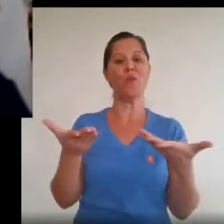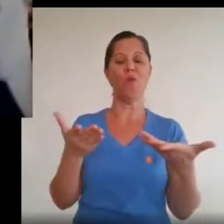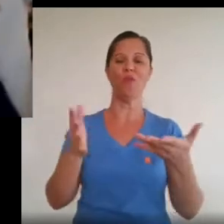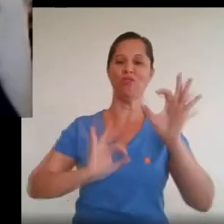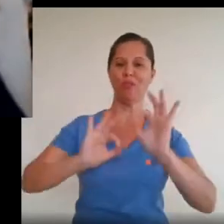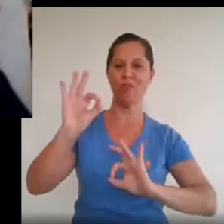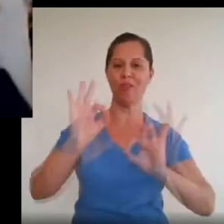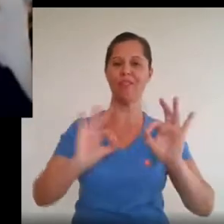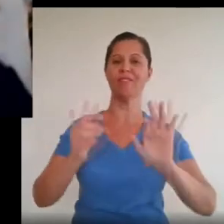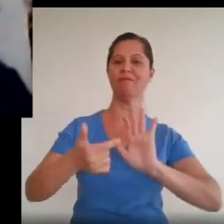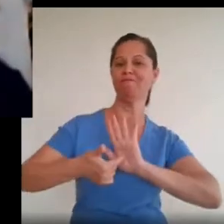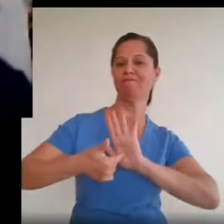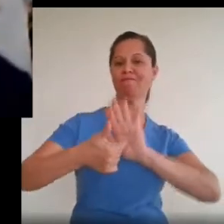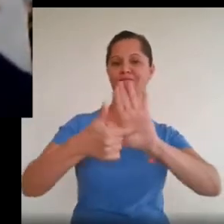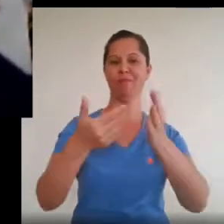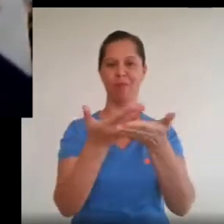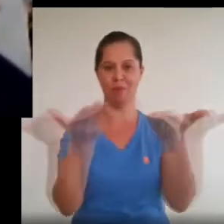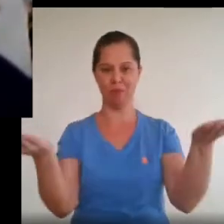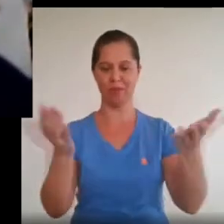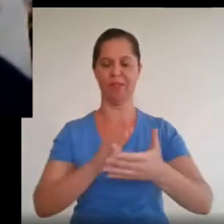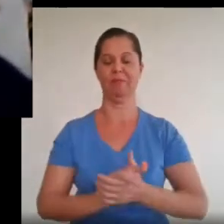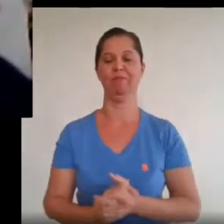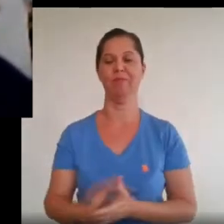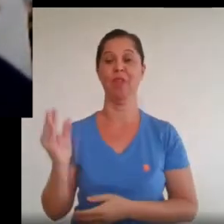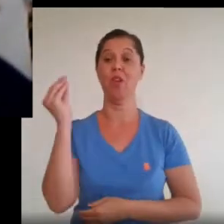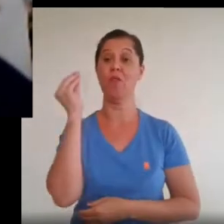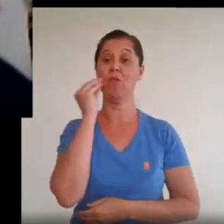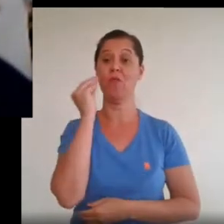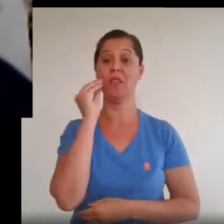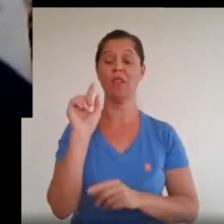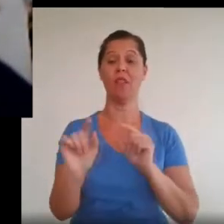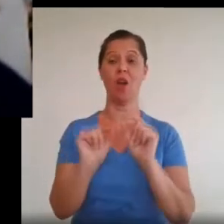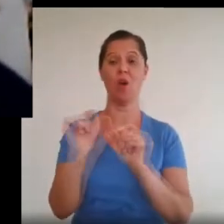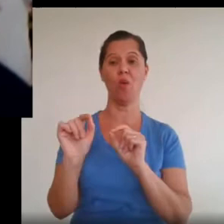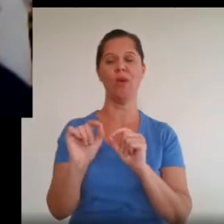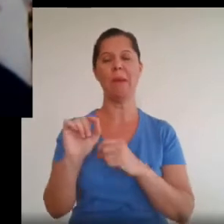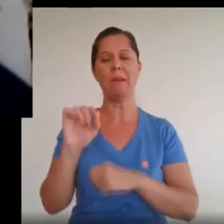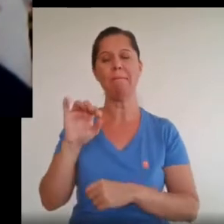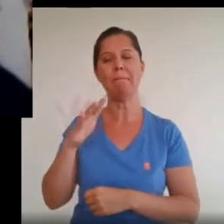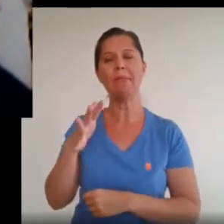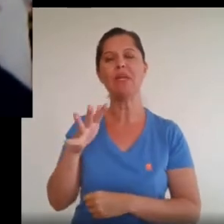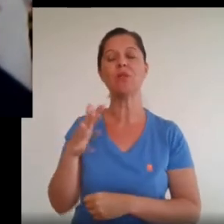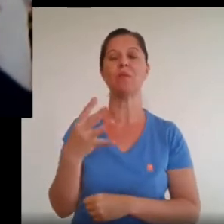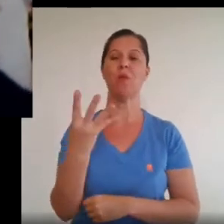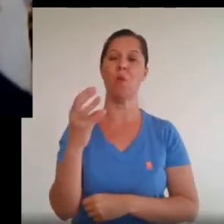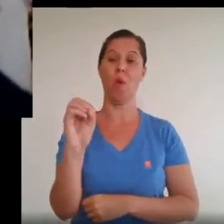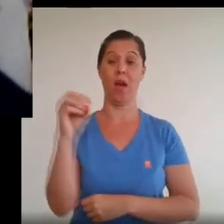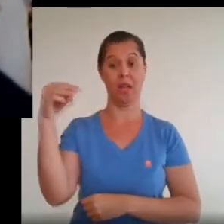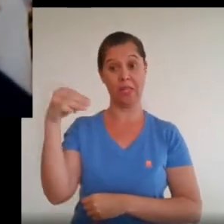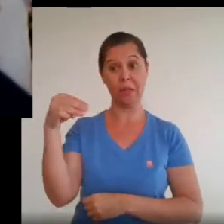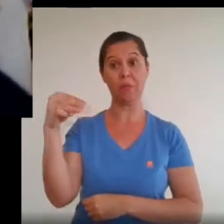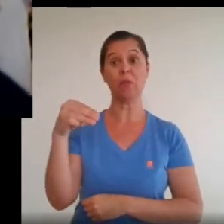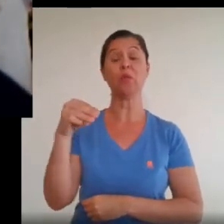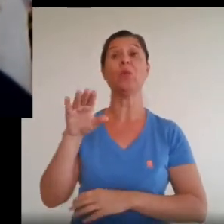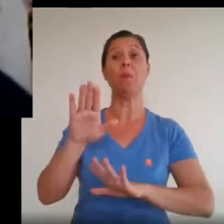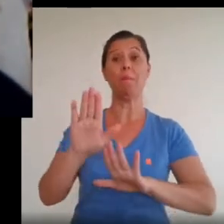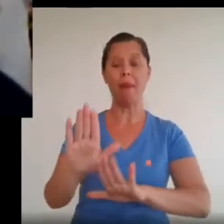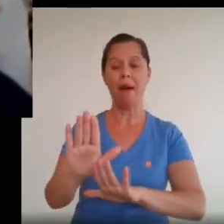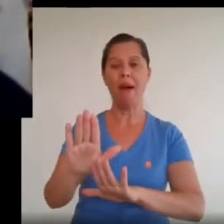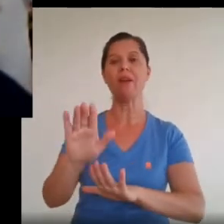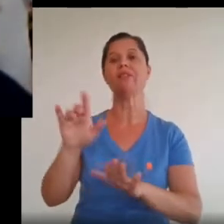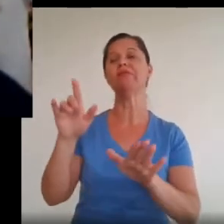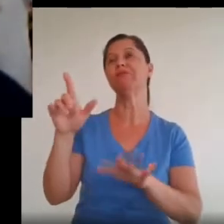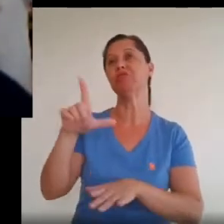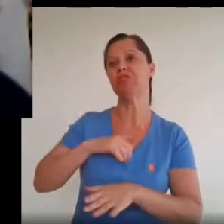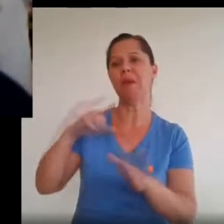esse manejo. Eu vou tentar fazer uma exposição de aí no máximo 40 minutos, mas se tiver muitas perguntas, a